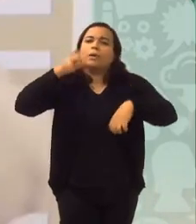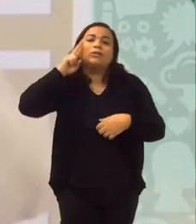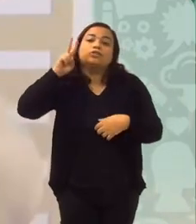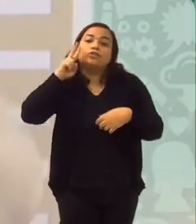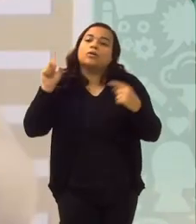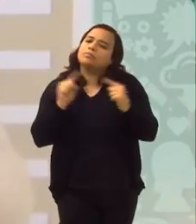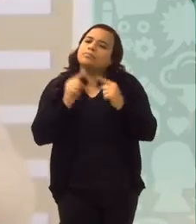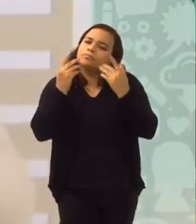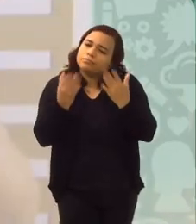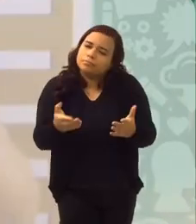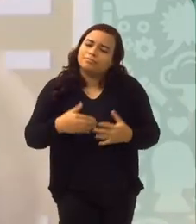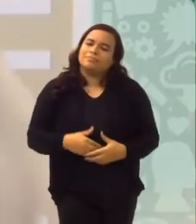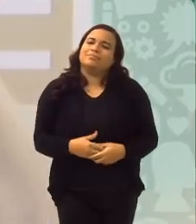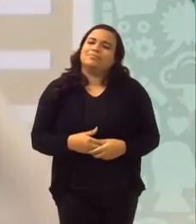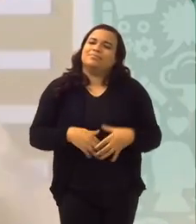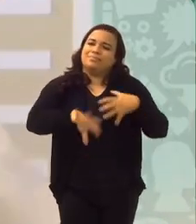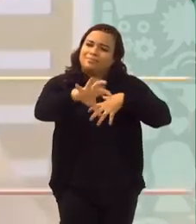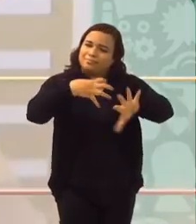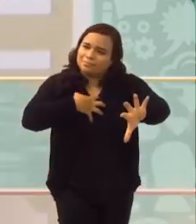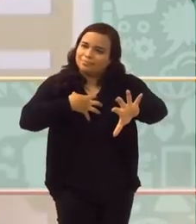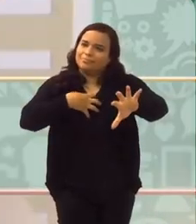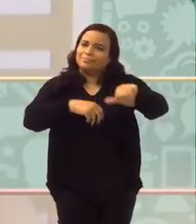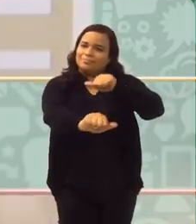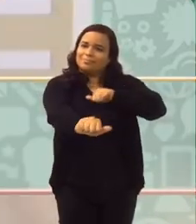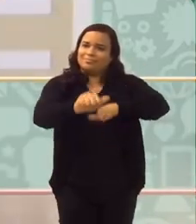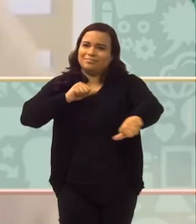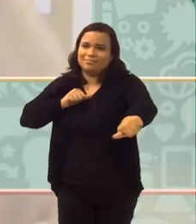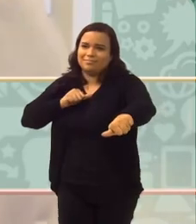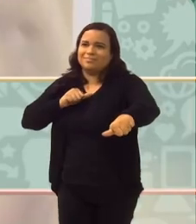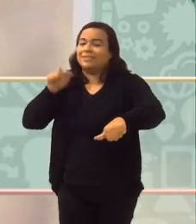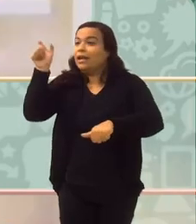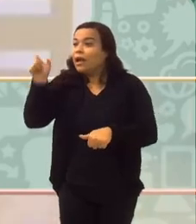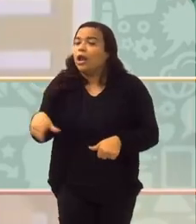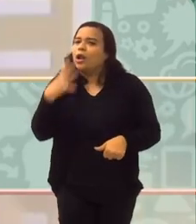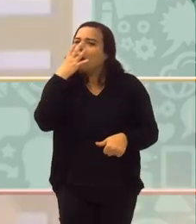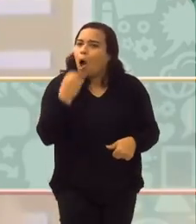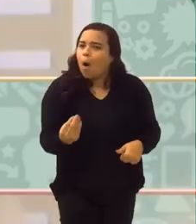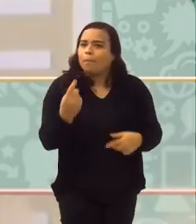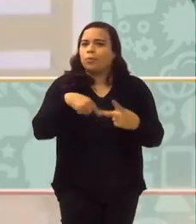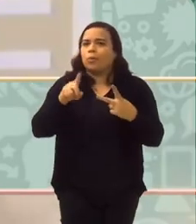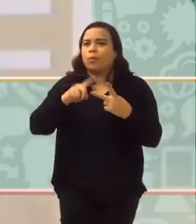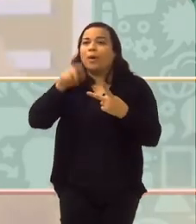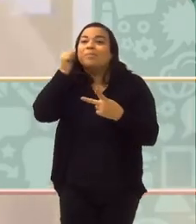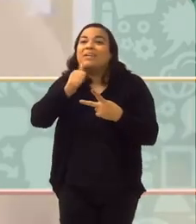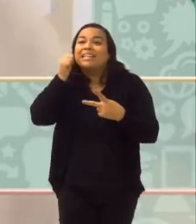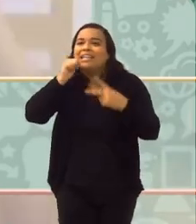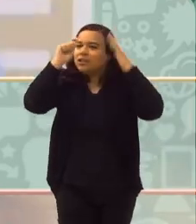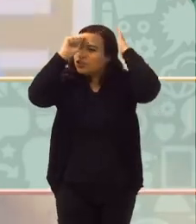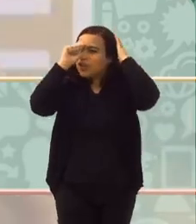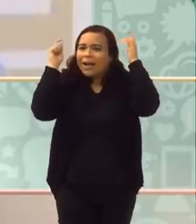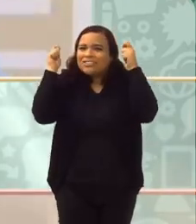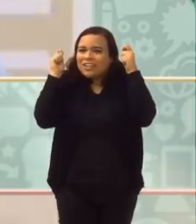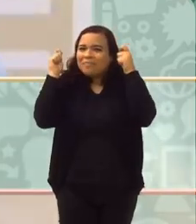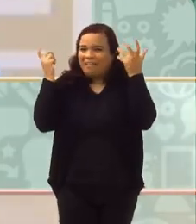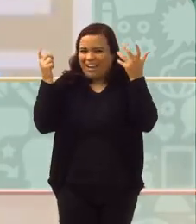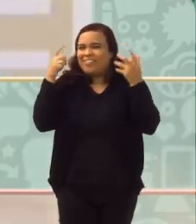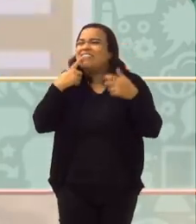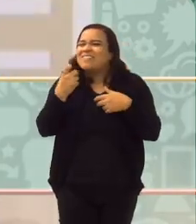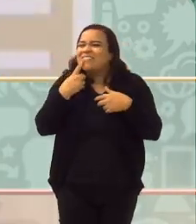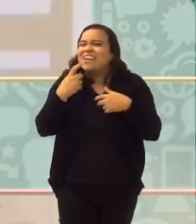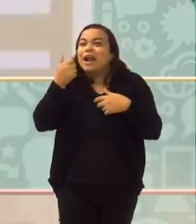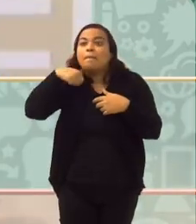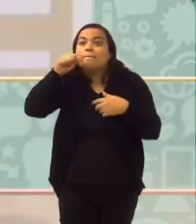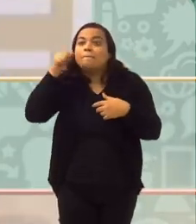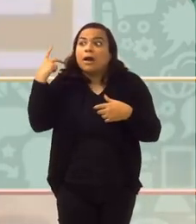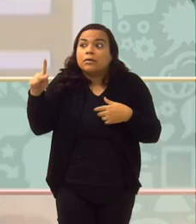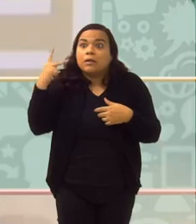gente trabalha com as histórias justamente para a gente se colocar no lugar do outro. A gente se coloca no lugar do lobo, da Chapeuzinho, da mãe da Chapeuzinho, que aparece